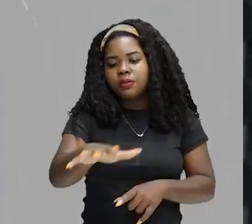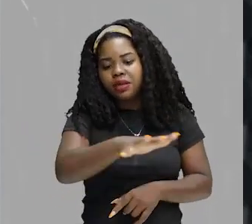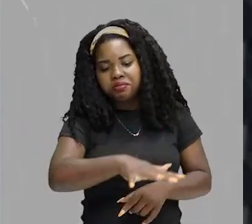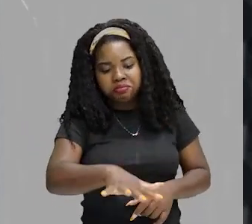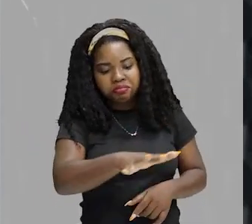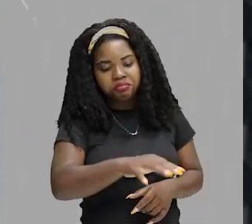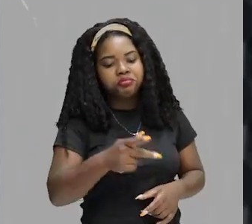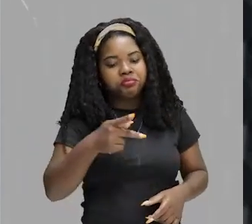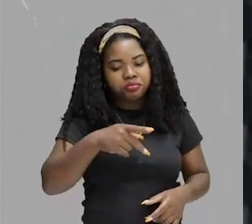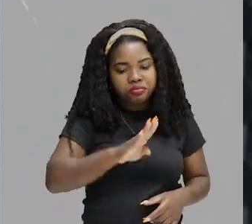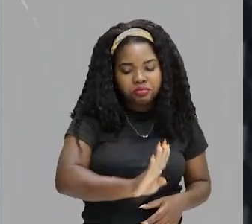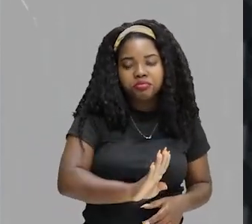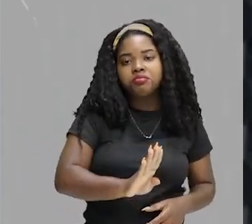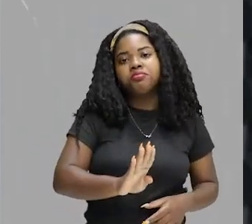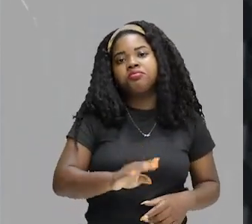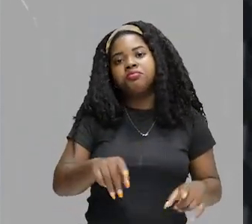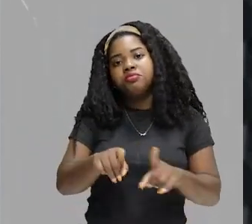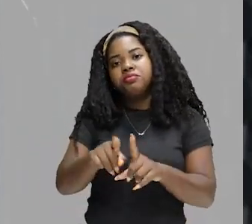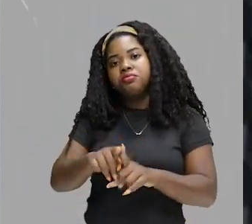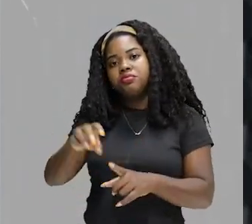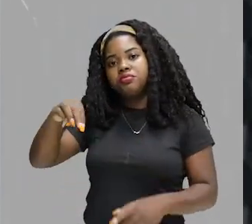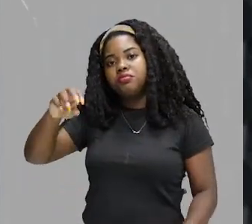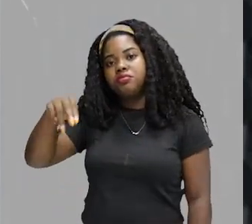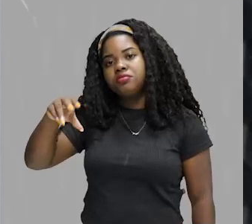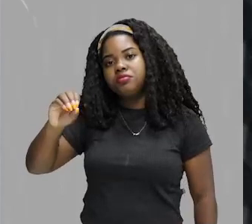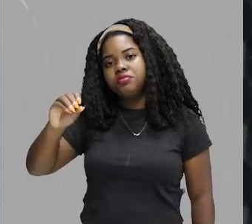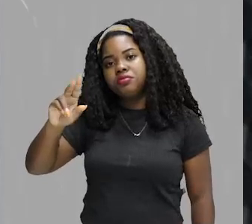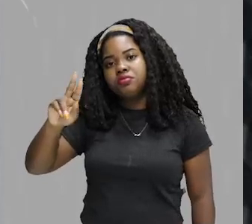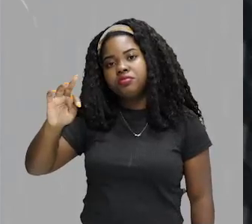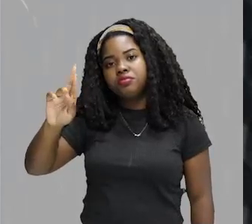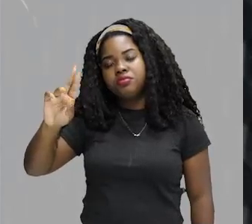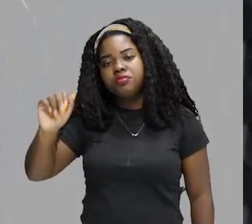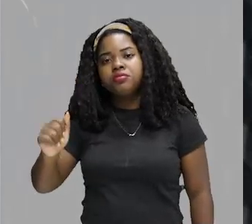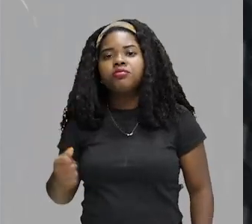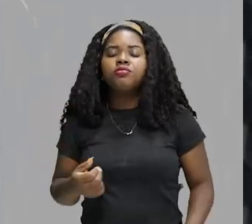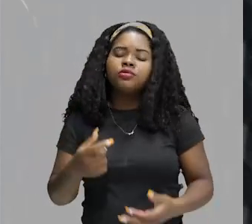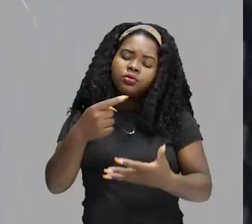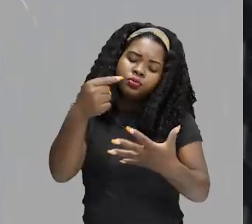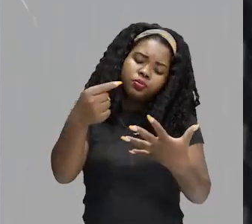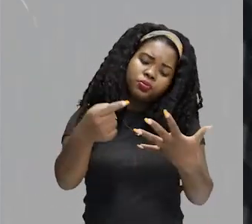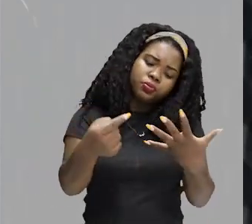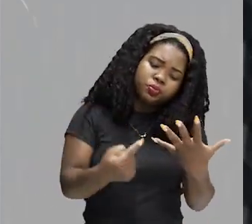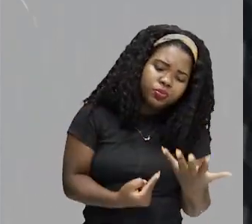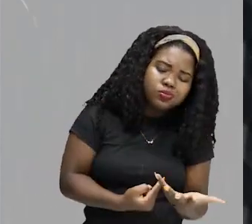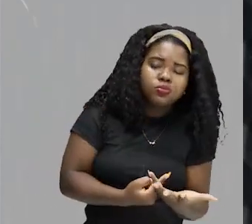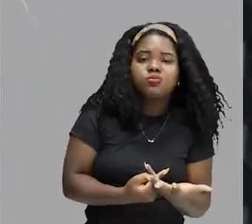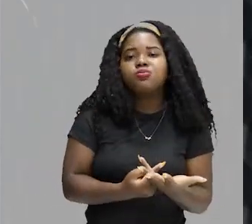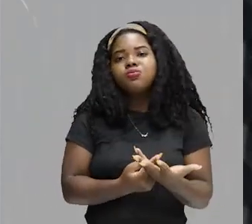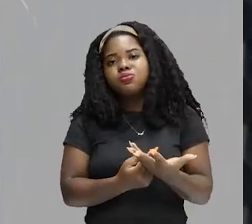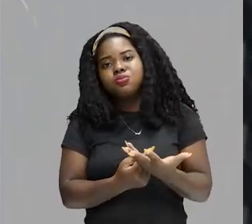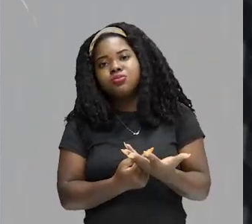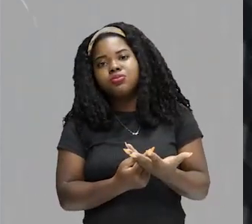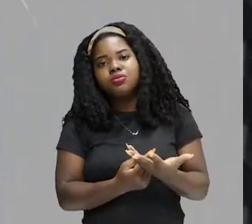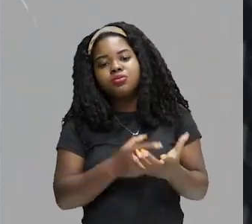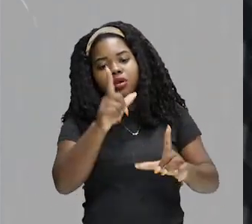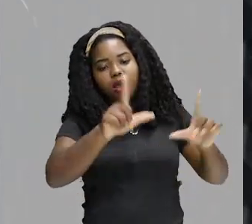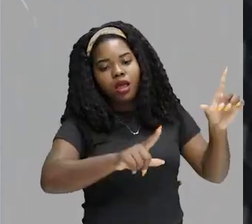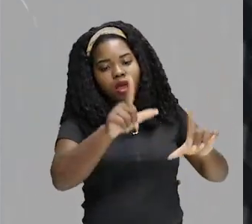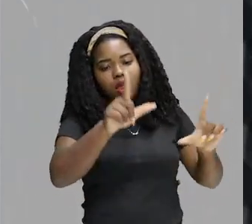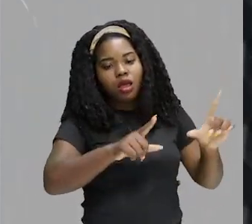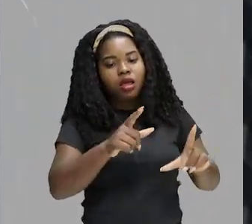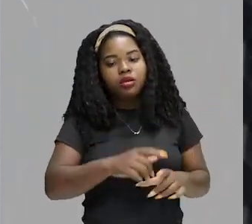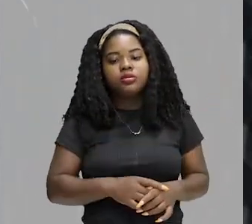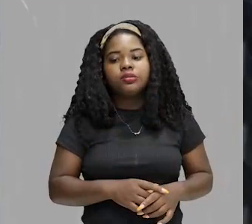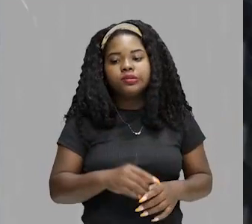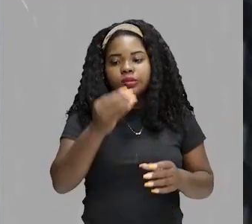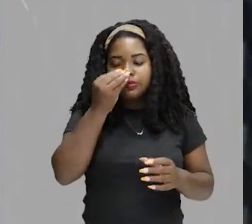espaços, a questão da monocultura, tudo isso desfavorece o que a mídia explore. Porque a